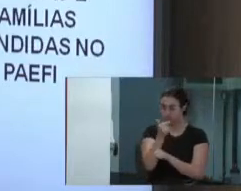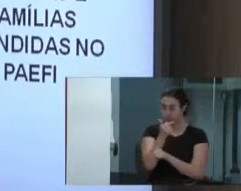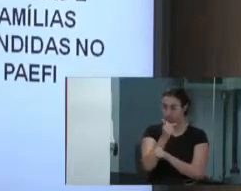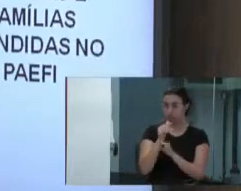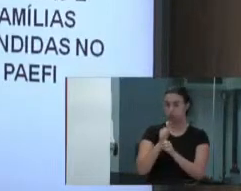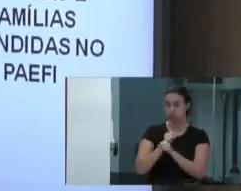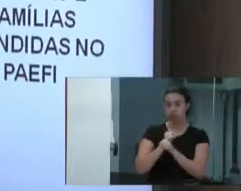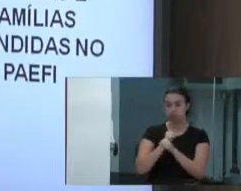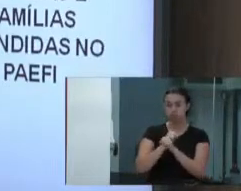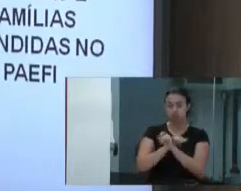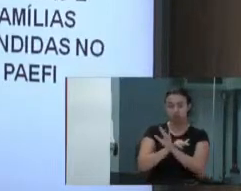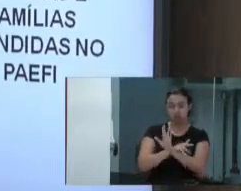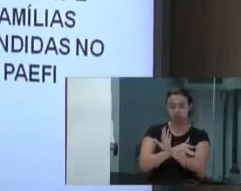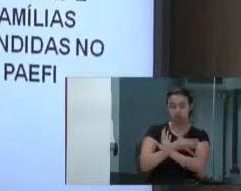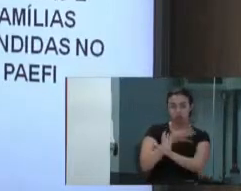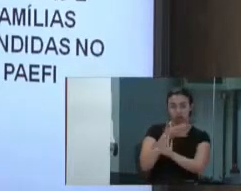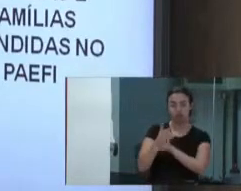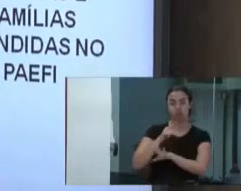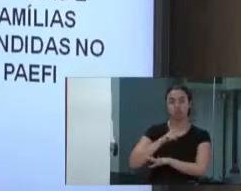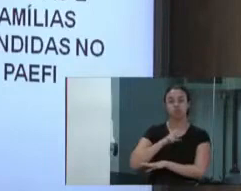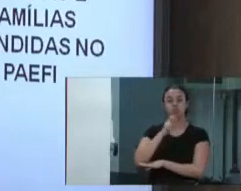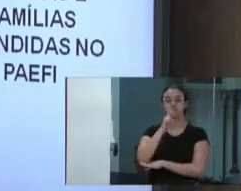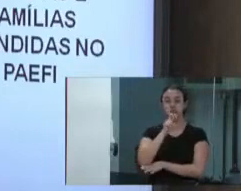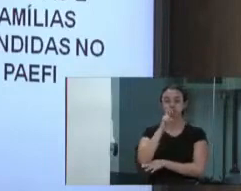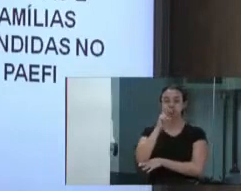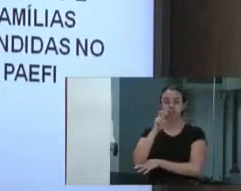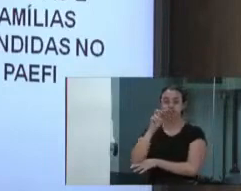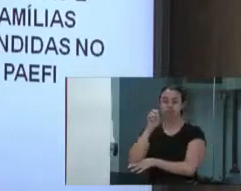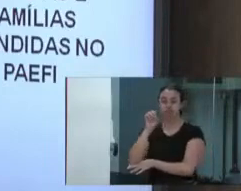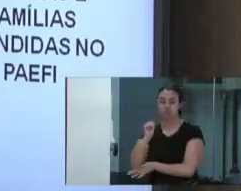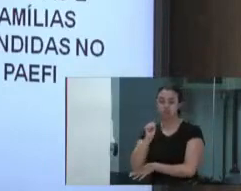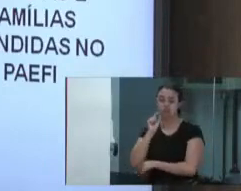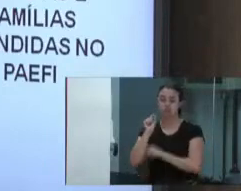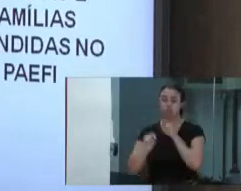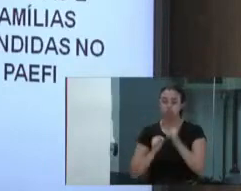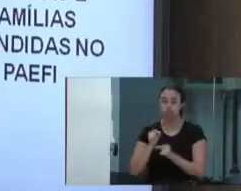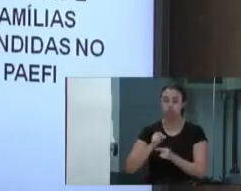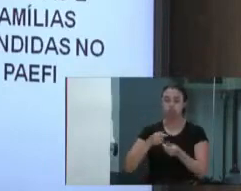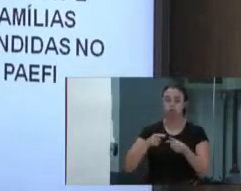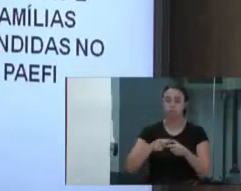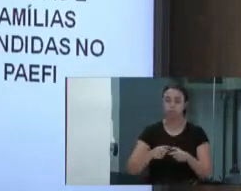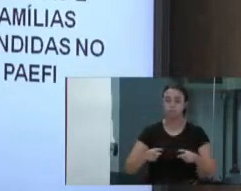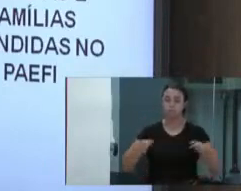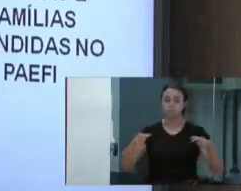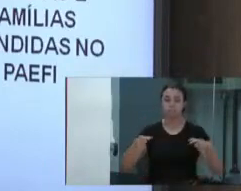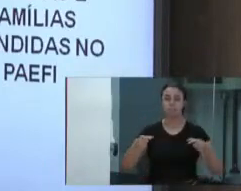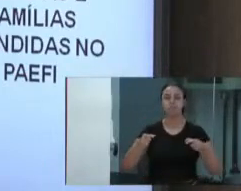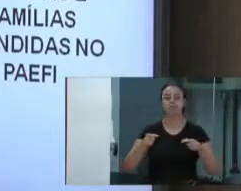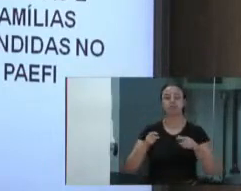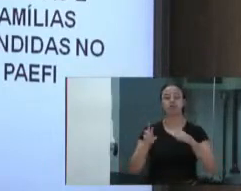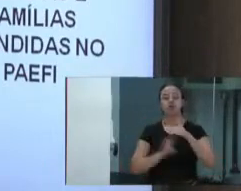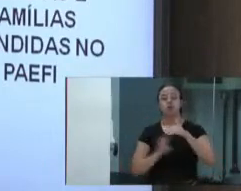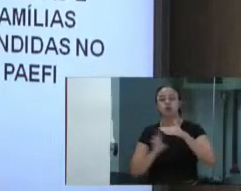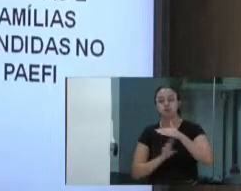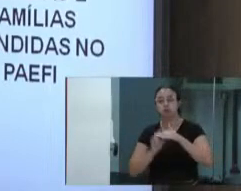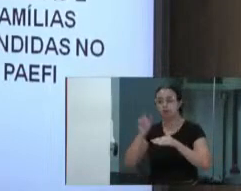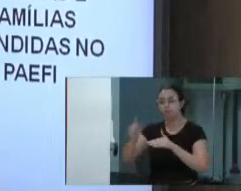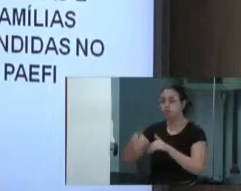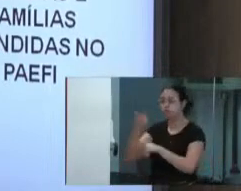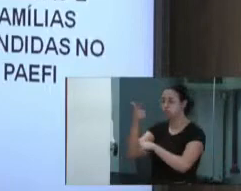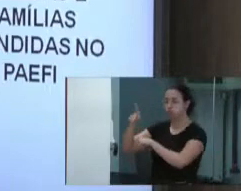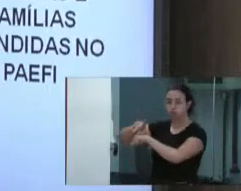ano, nós tivemos aí 558 concessões de passagem rodoviárias para a população migrante. Né, mais de